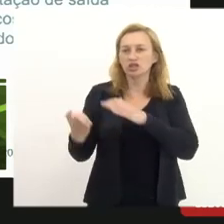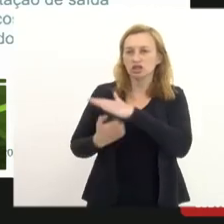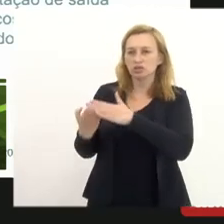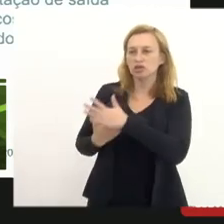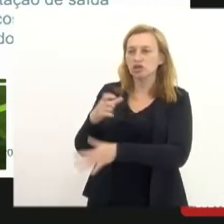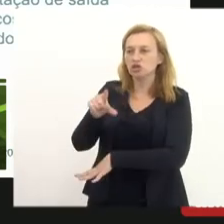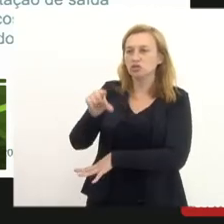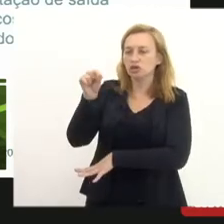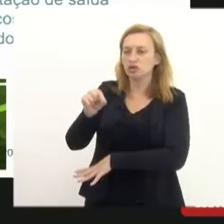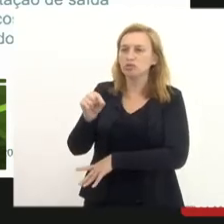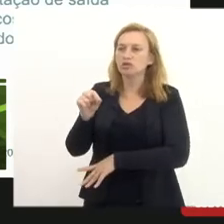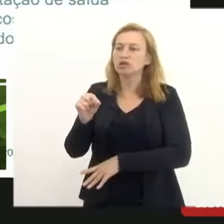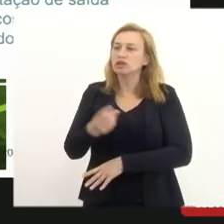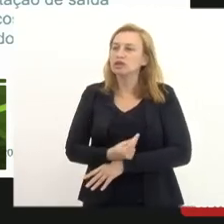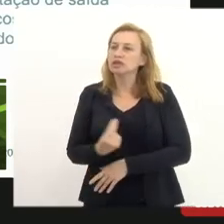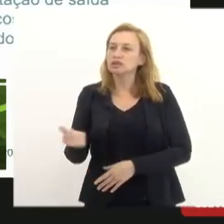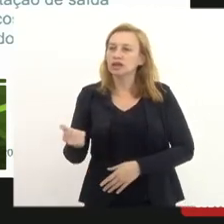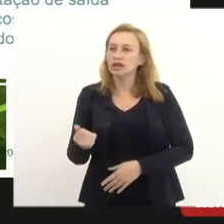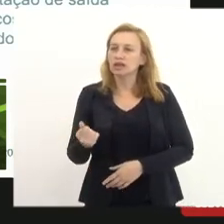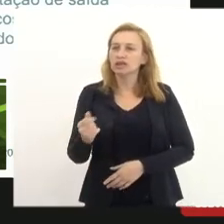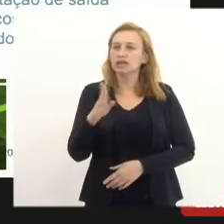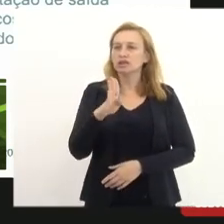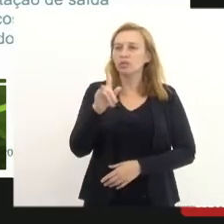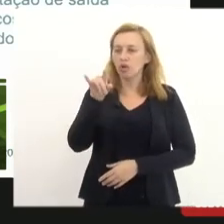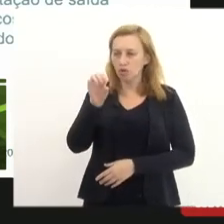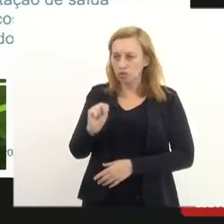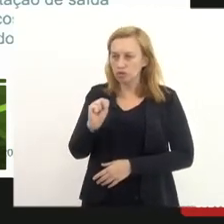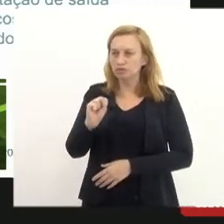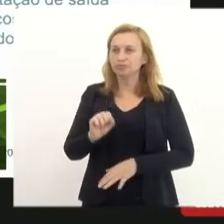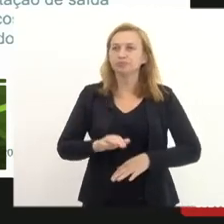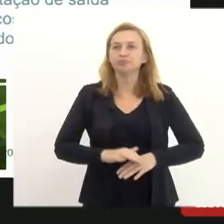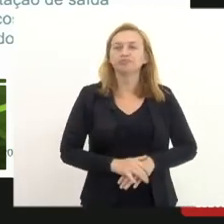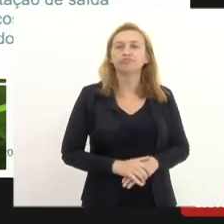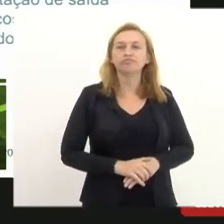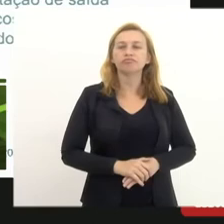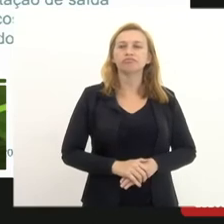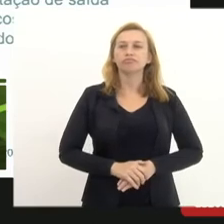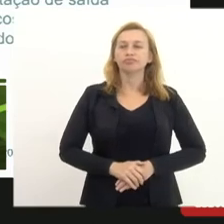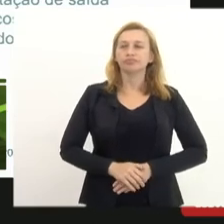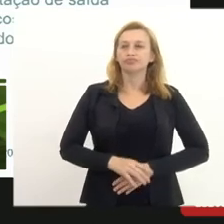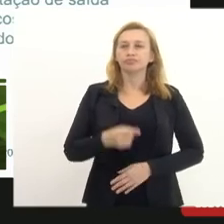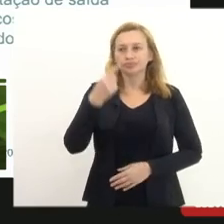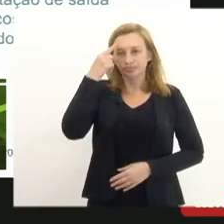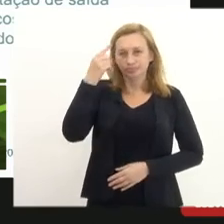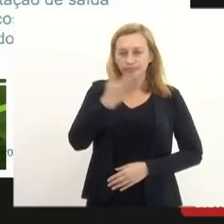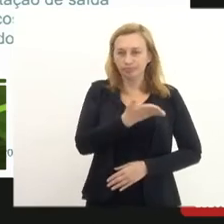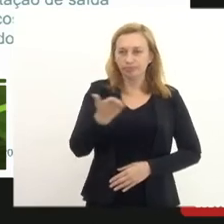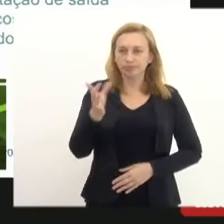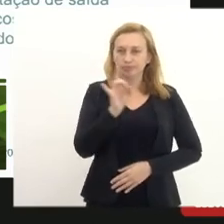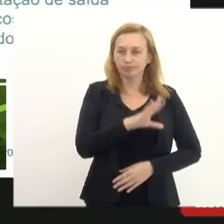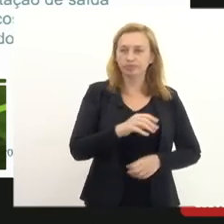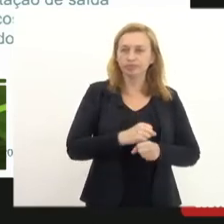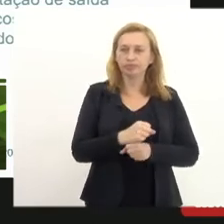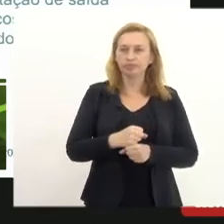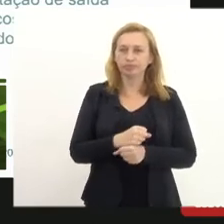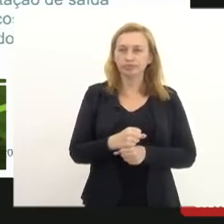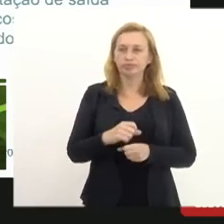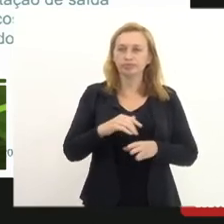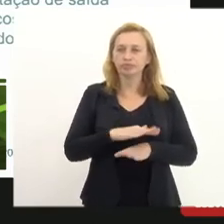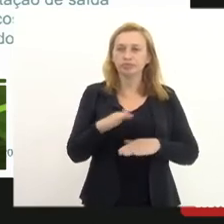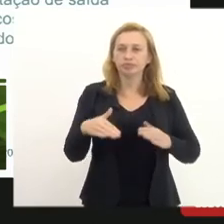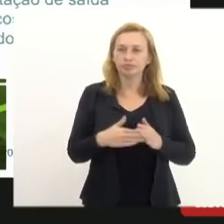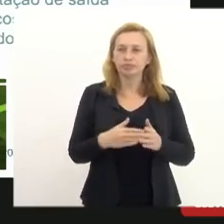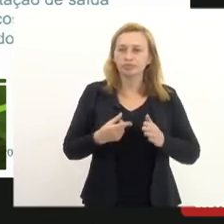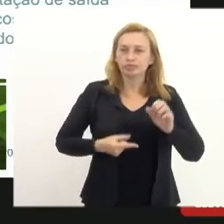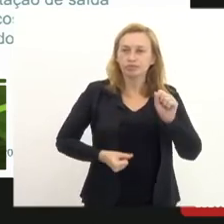decidiu sair desses blocos. Para passar para os senhores uma ideia, nos últimos anos, o total de investimento